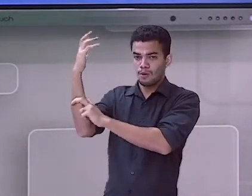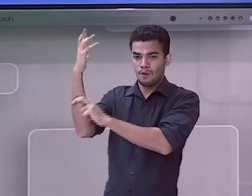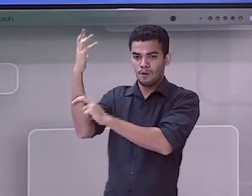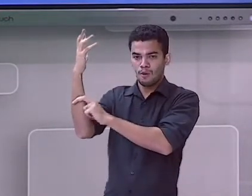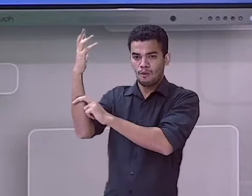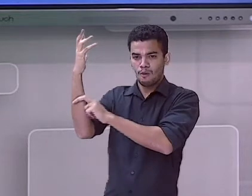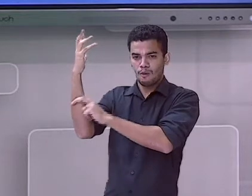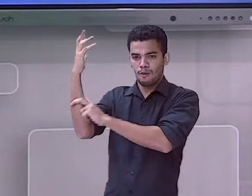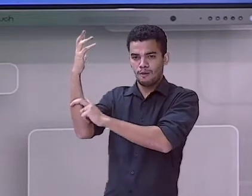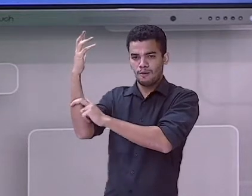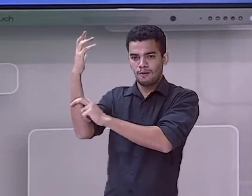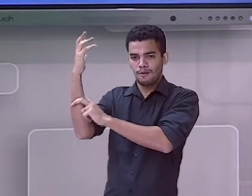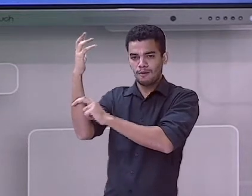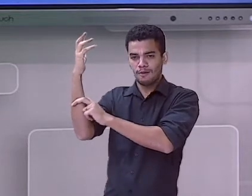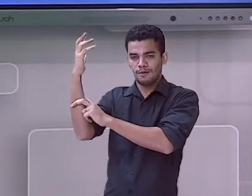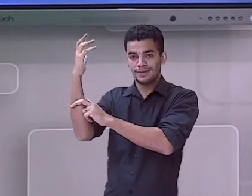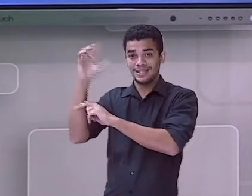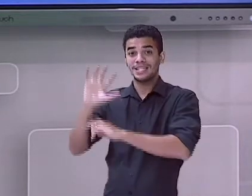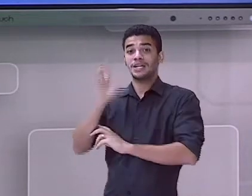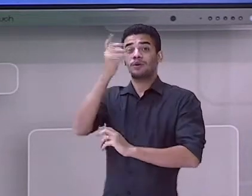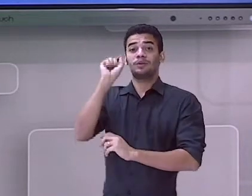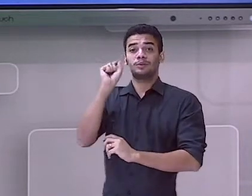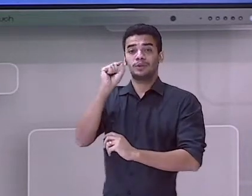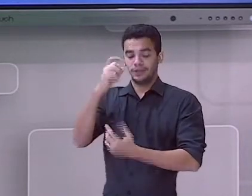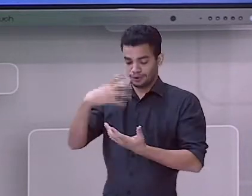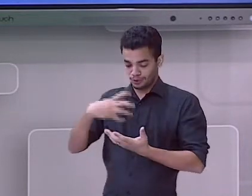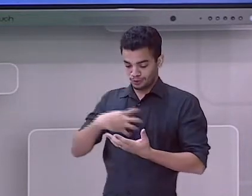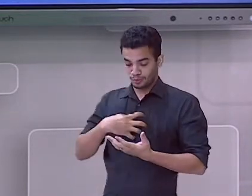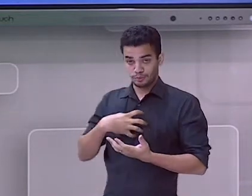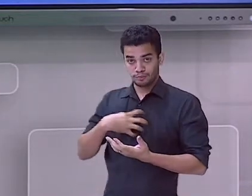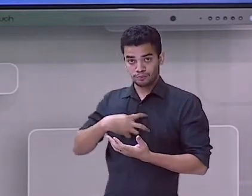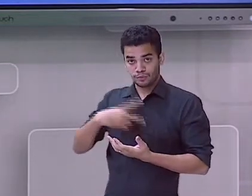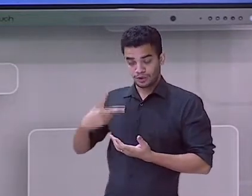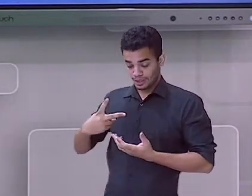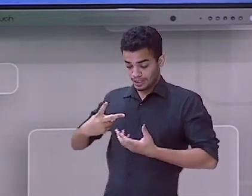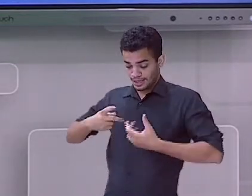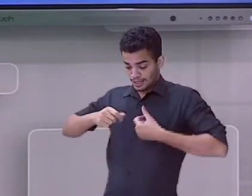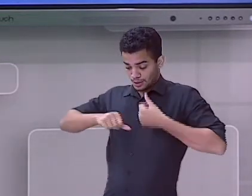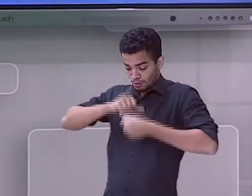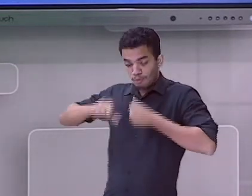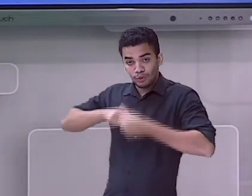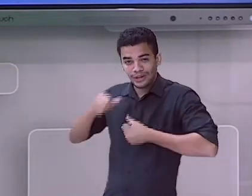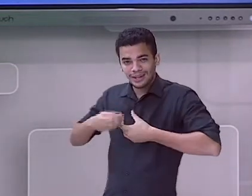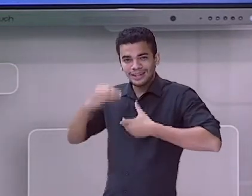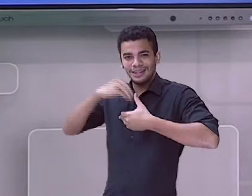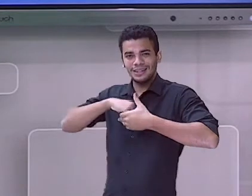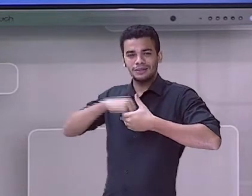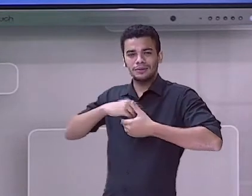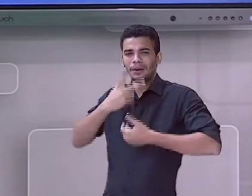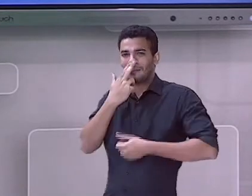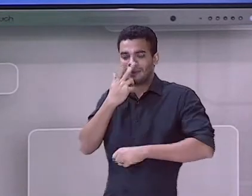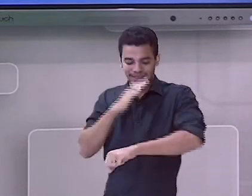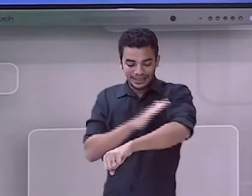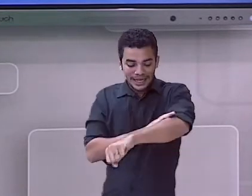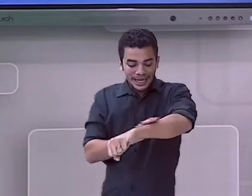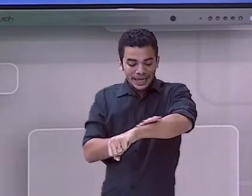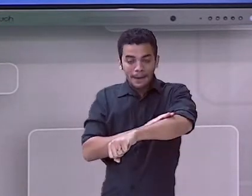de cor, de casca, de exoesqueleto. Por quê? Por que ela faz isso? Olha